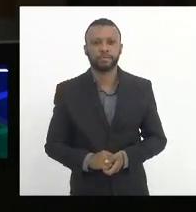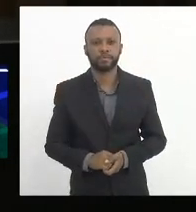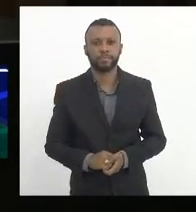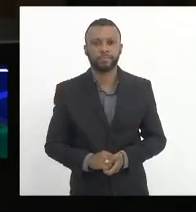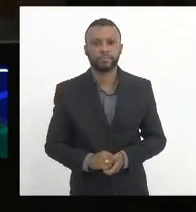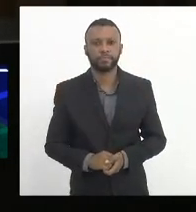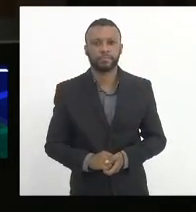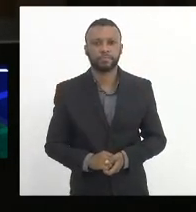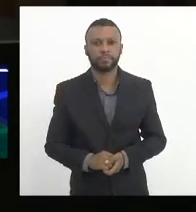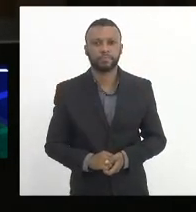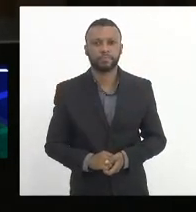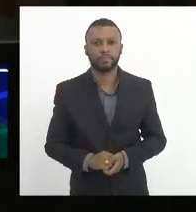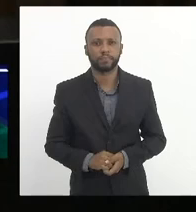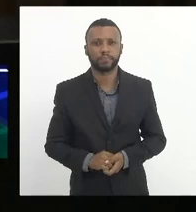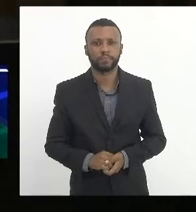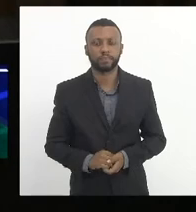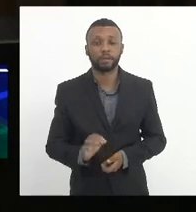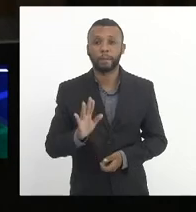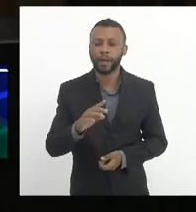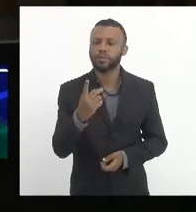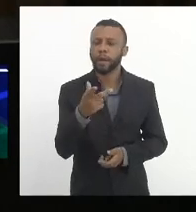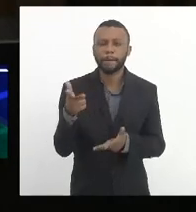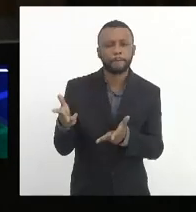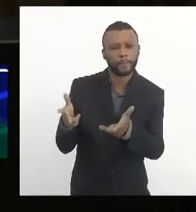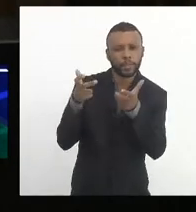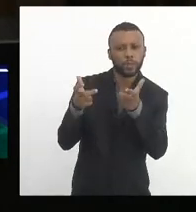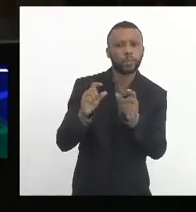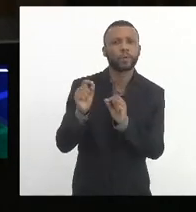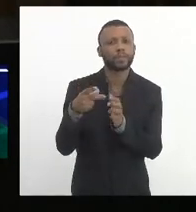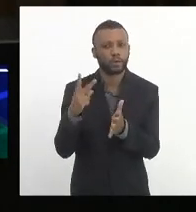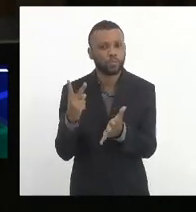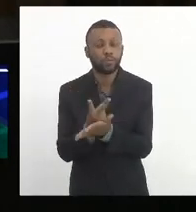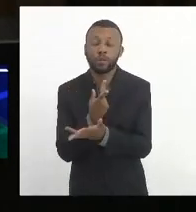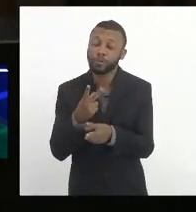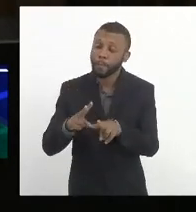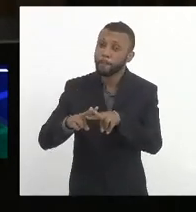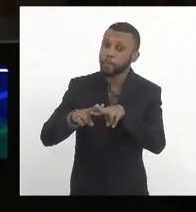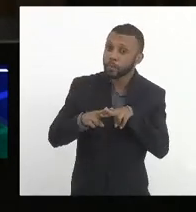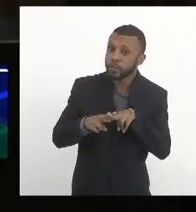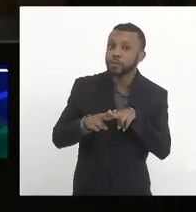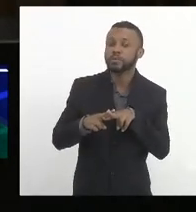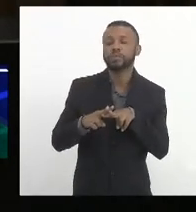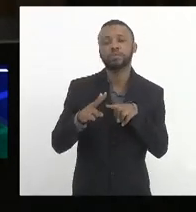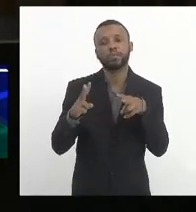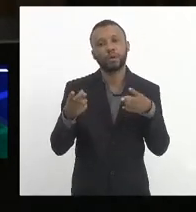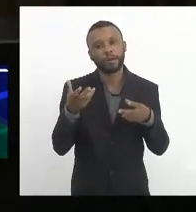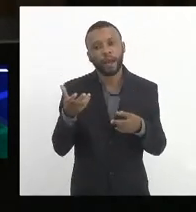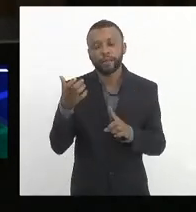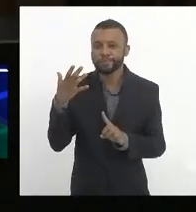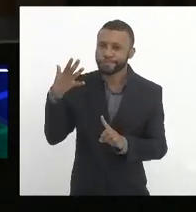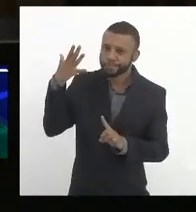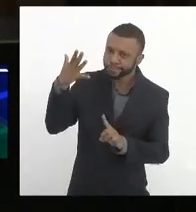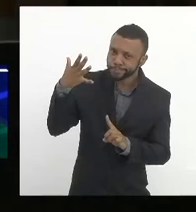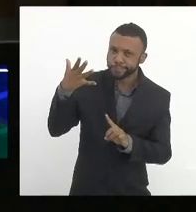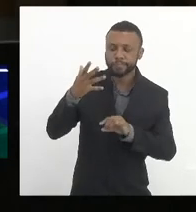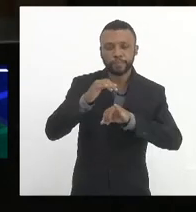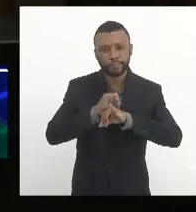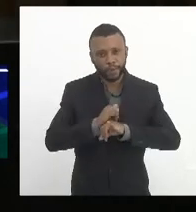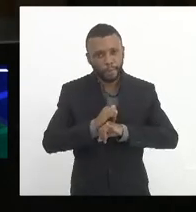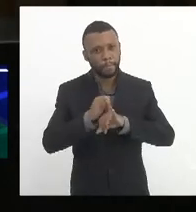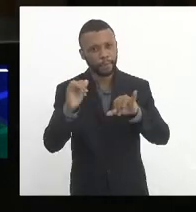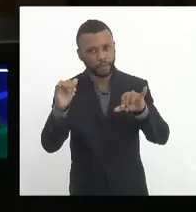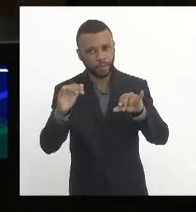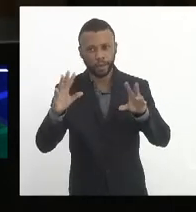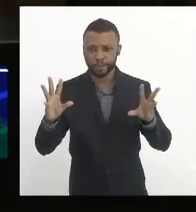é mas nós temos visto o que está acontecendo portanto Deixo aqui a minha mensagem